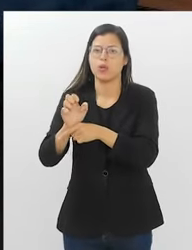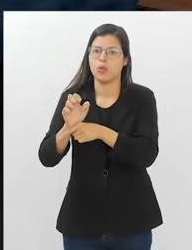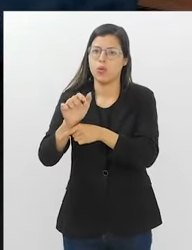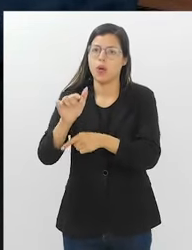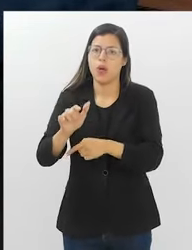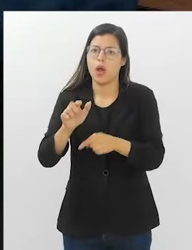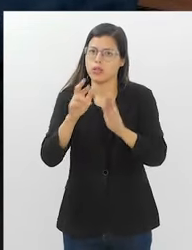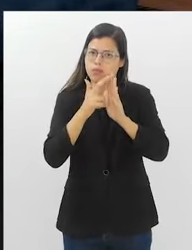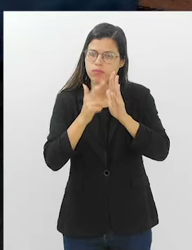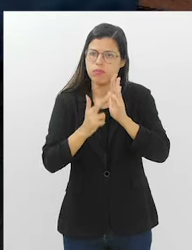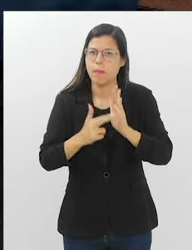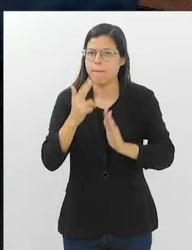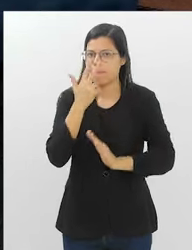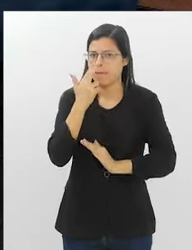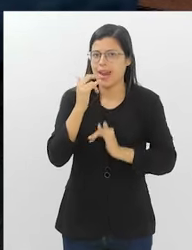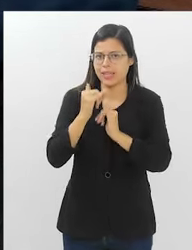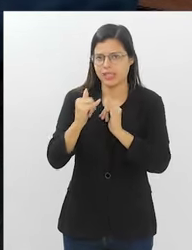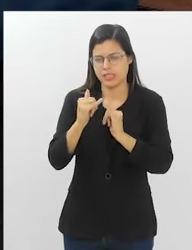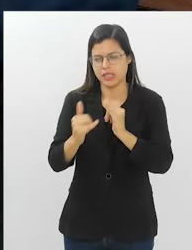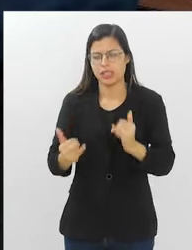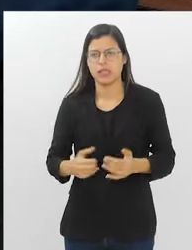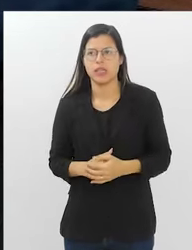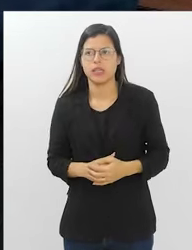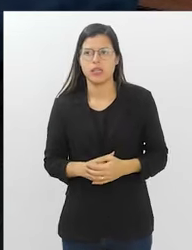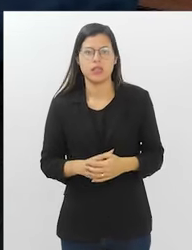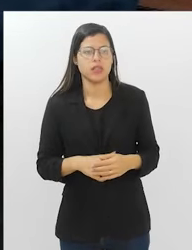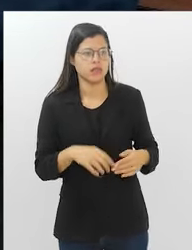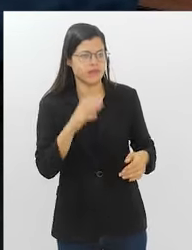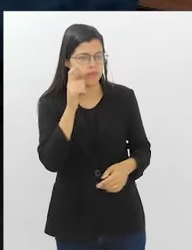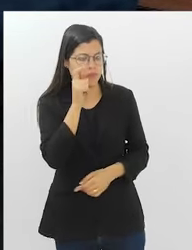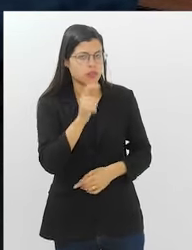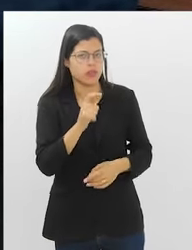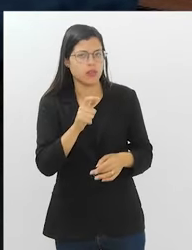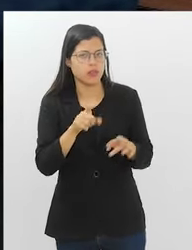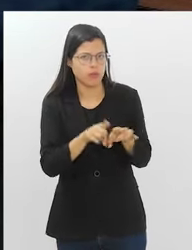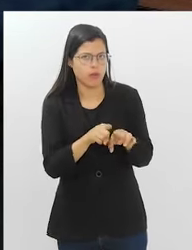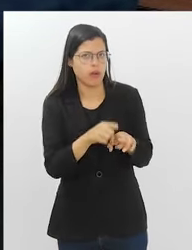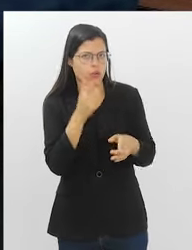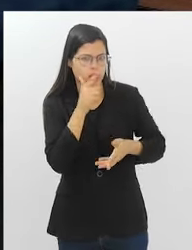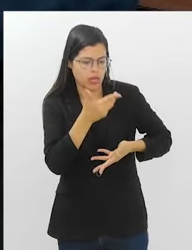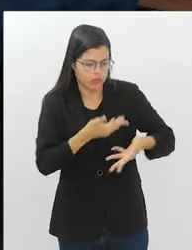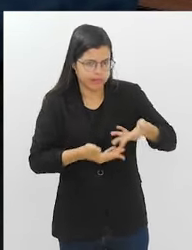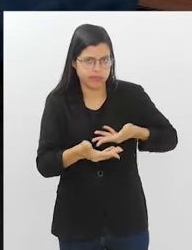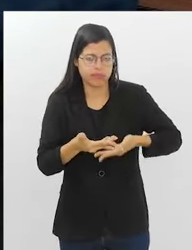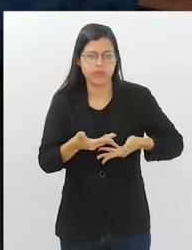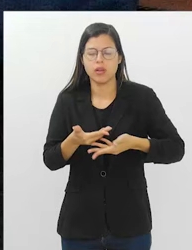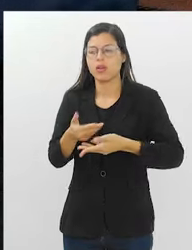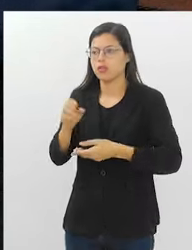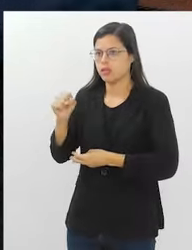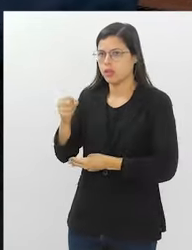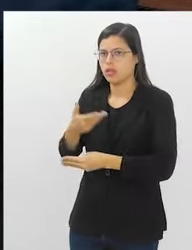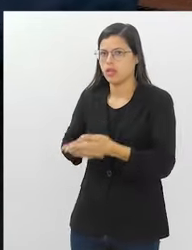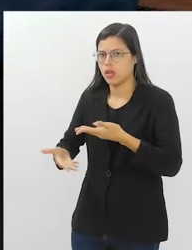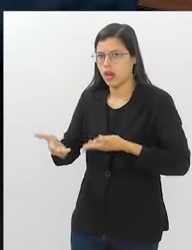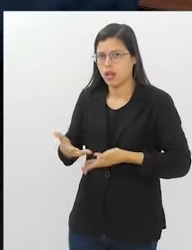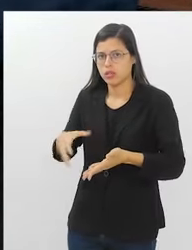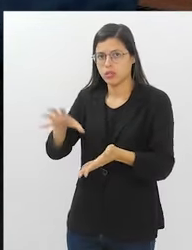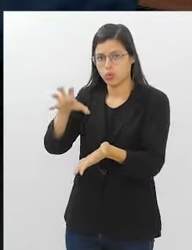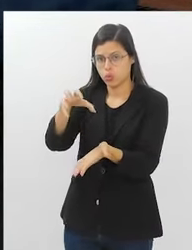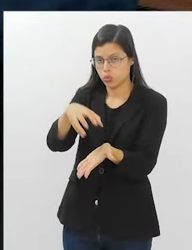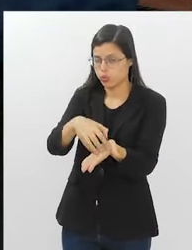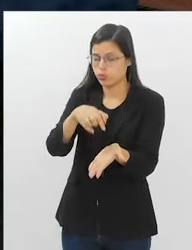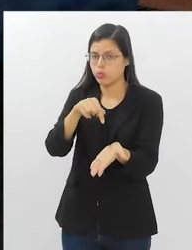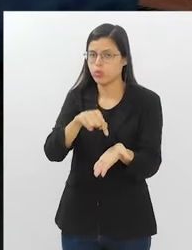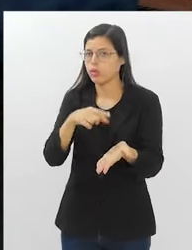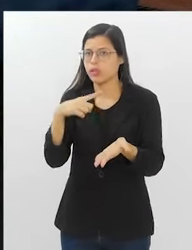muito semelhantes. Perfeito. E eles, além disso, vão poder interagir. E interagem o tempo todo a partir desse núcleo